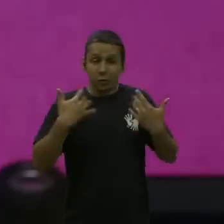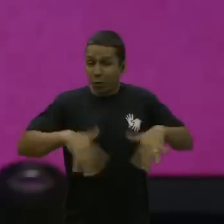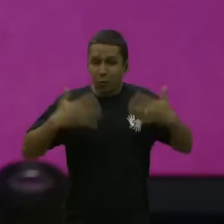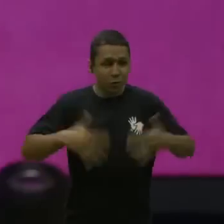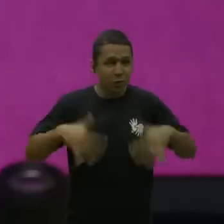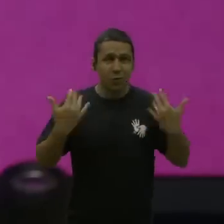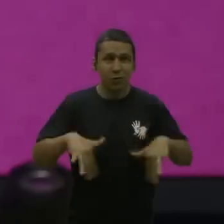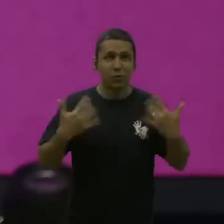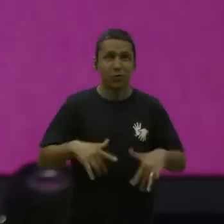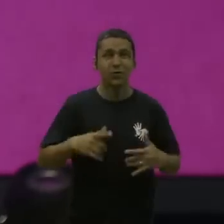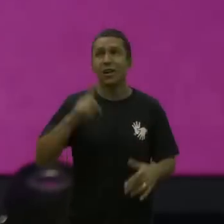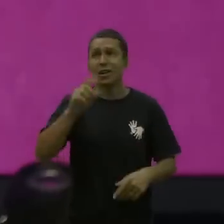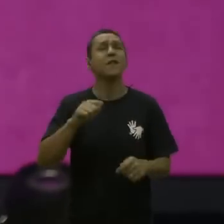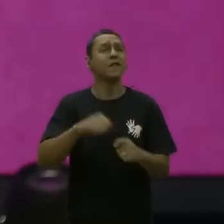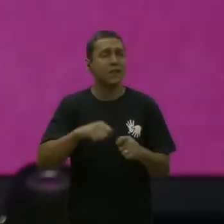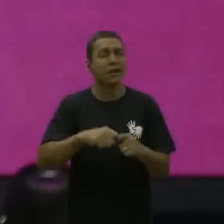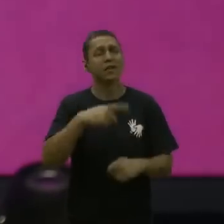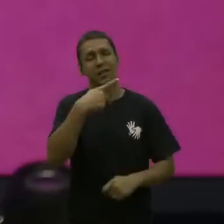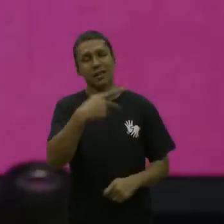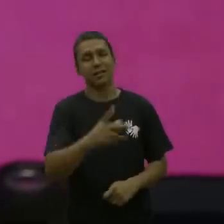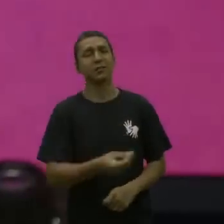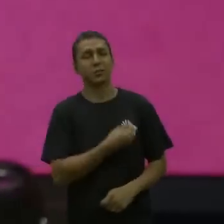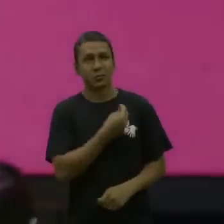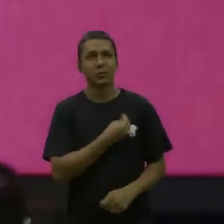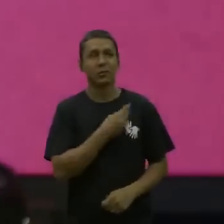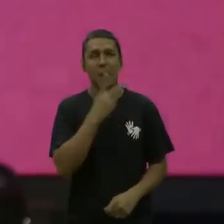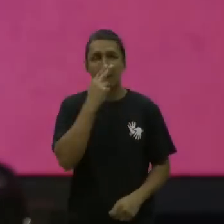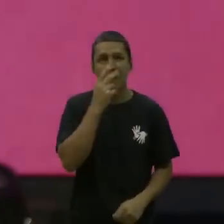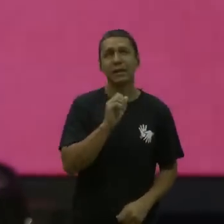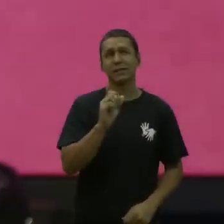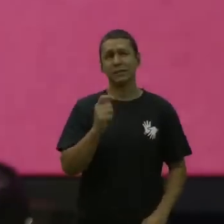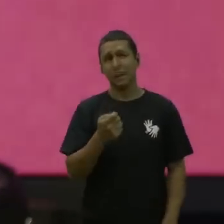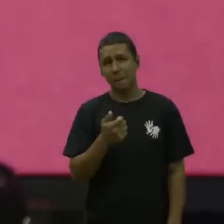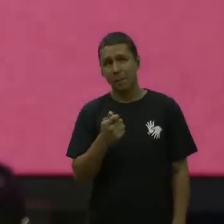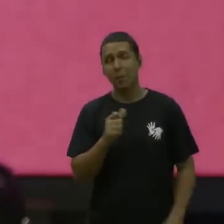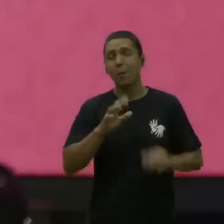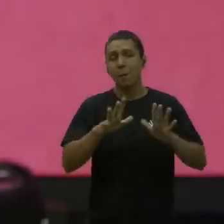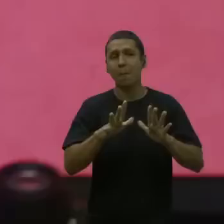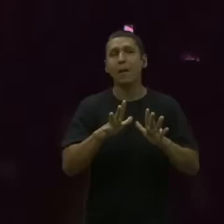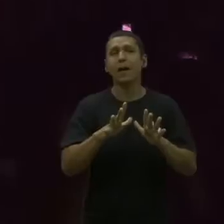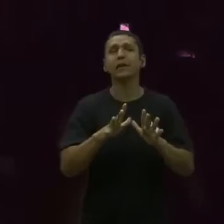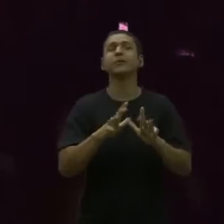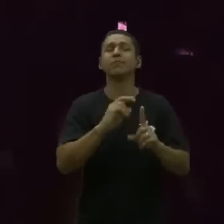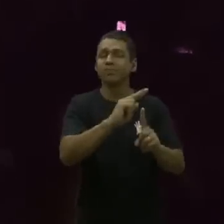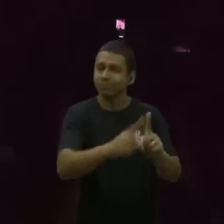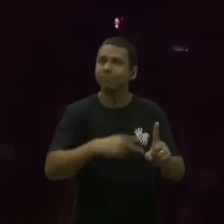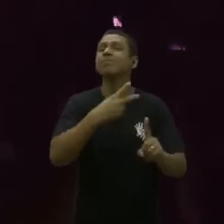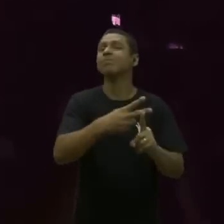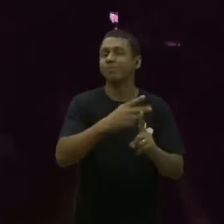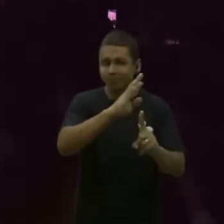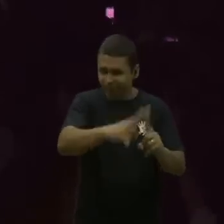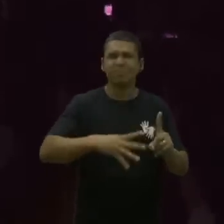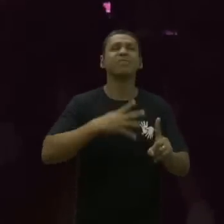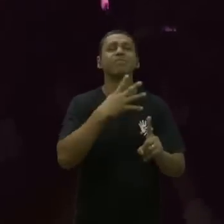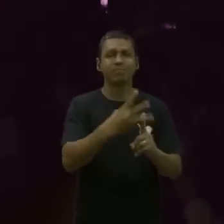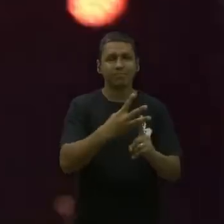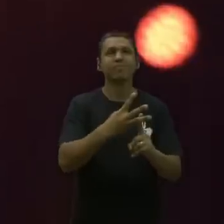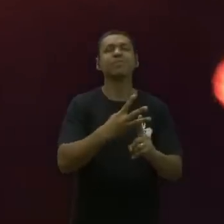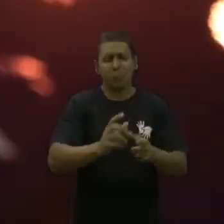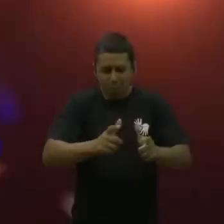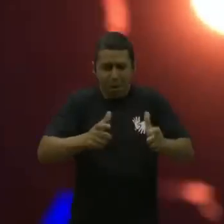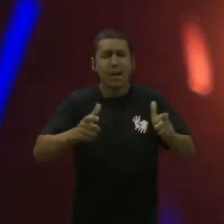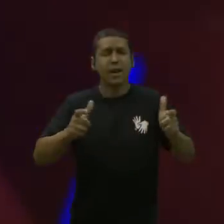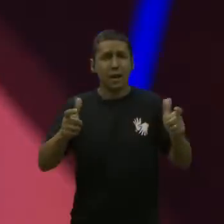assustadora, o que Ele tem feito na tua vida. Parece pouco, mas vai virar muito. Parece pouco, mas vai virar